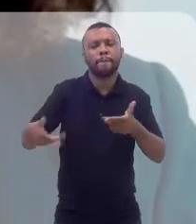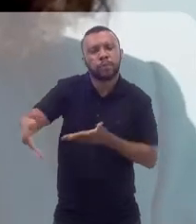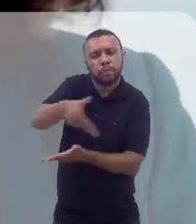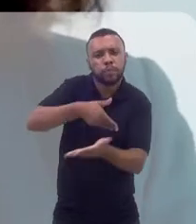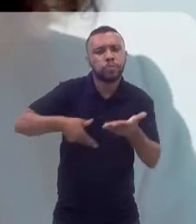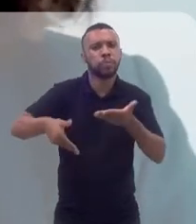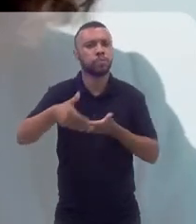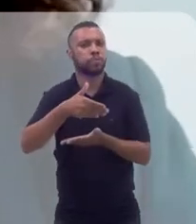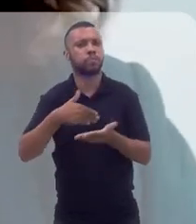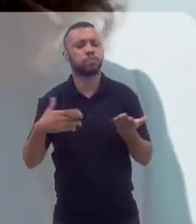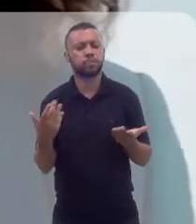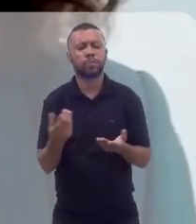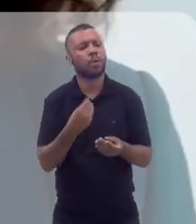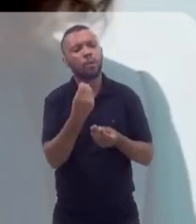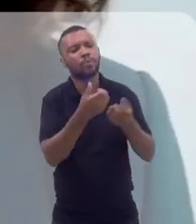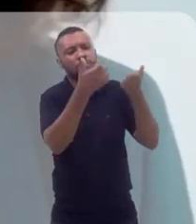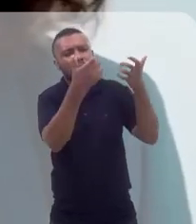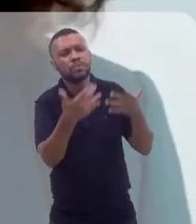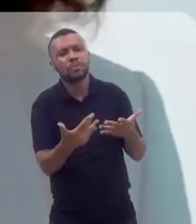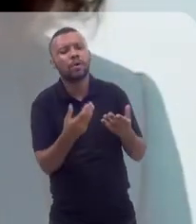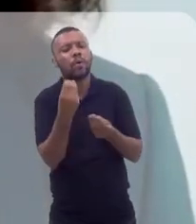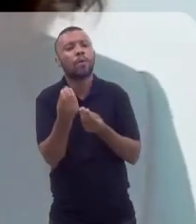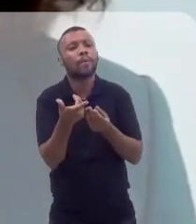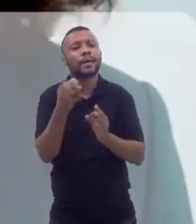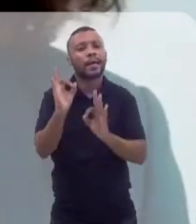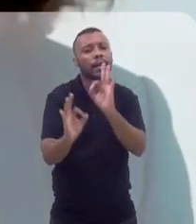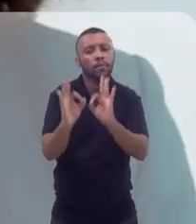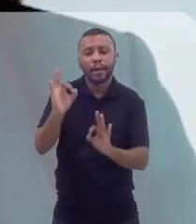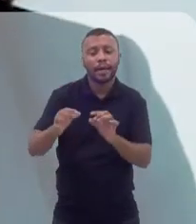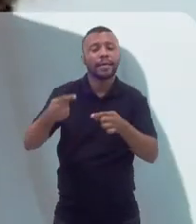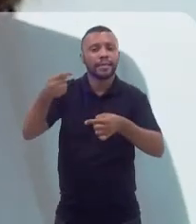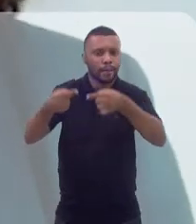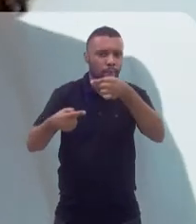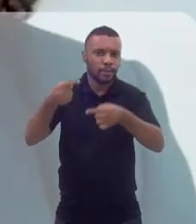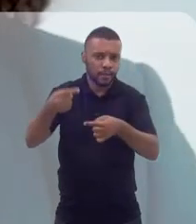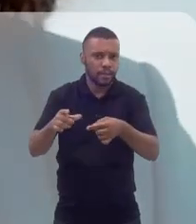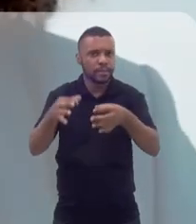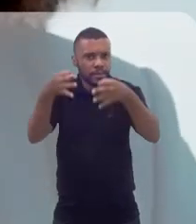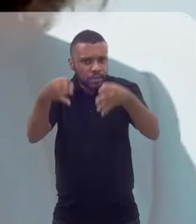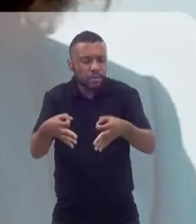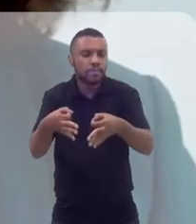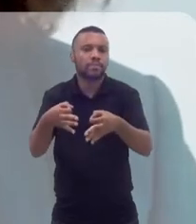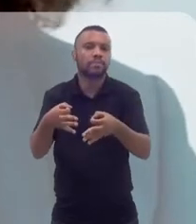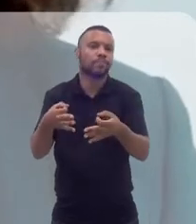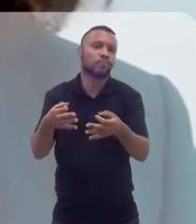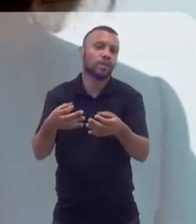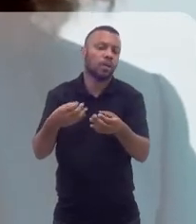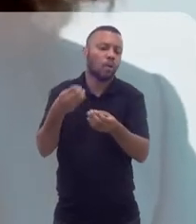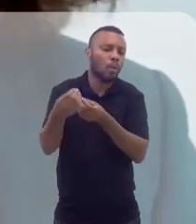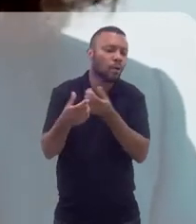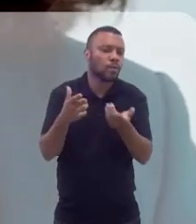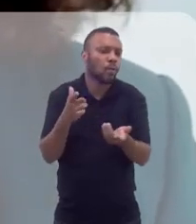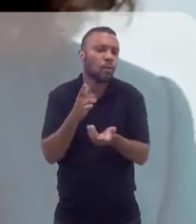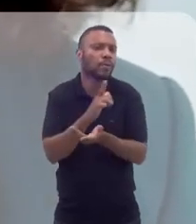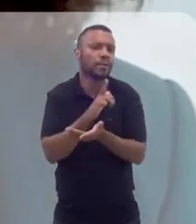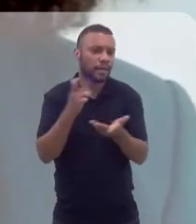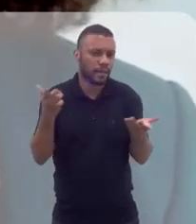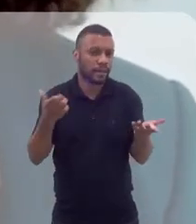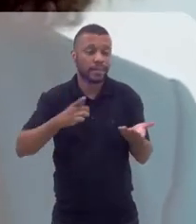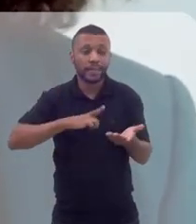Como é que, na sua opinião, o que precisa ser feito para que essa política, né, seja uma política de Estado, seja uma política que, de fato,